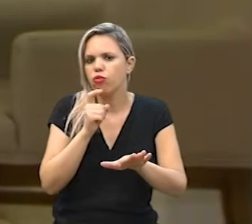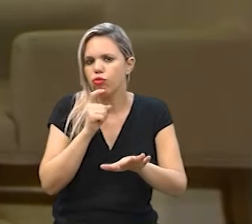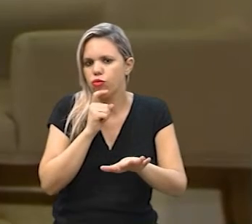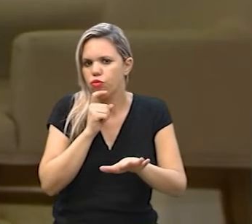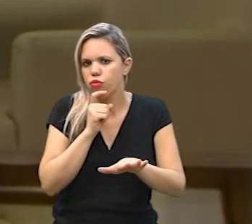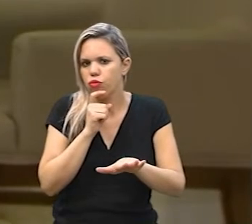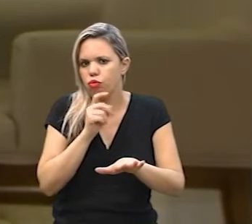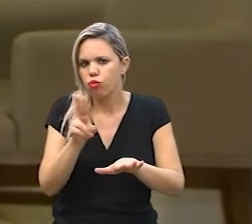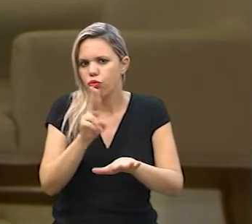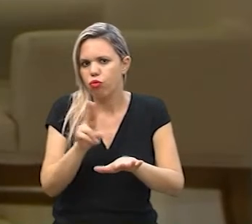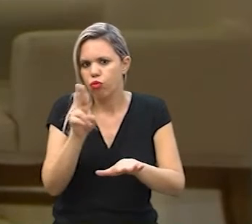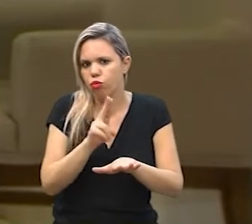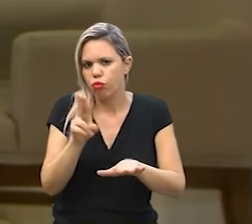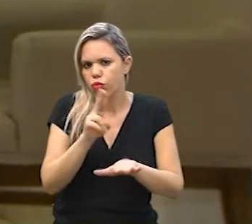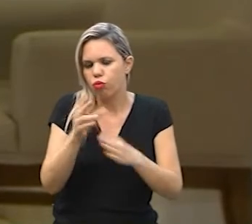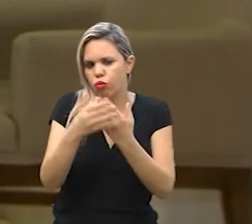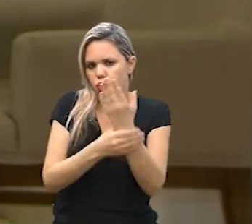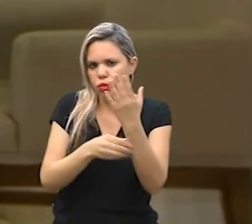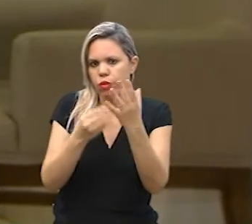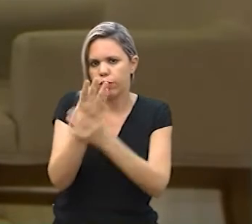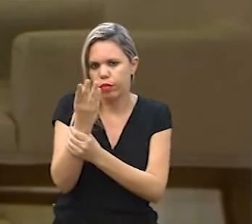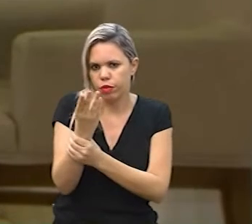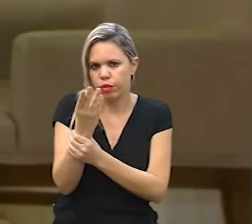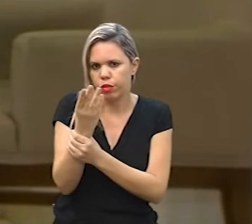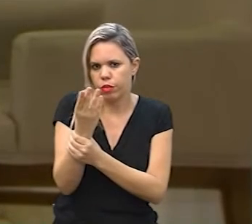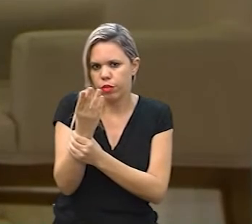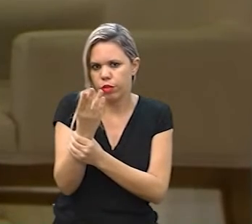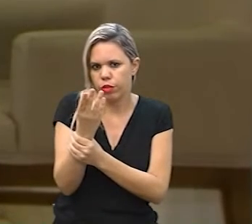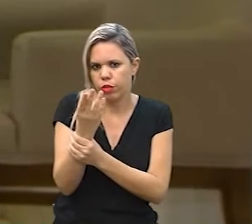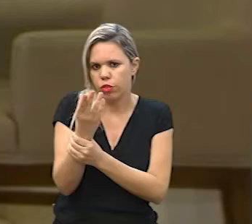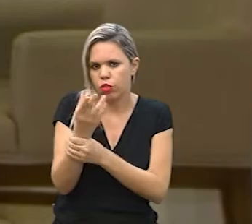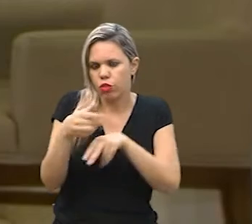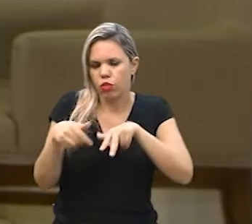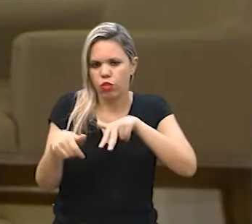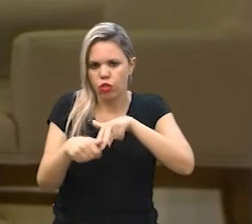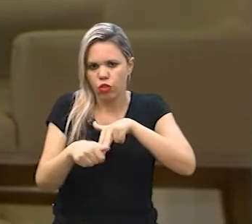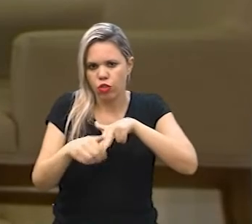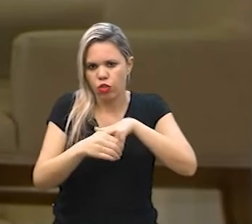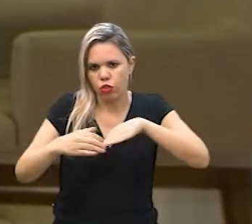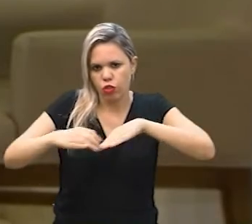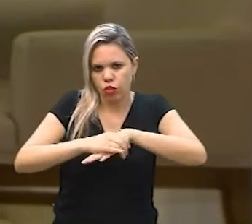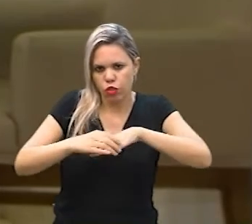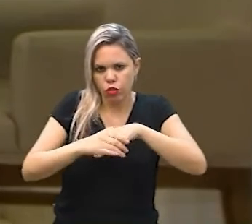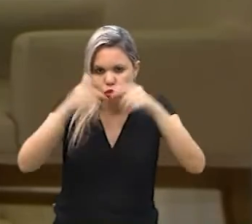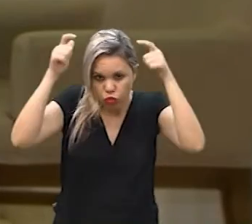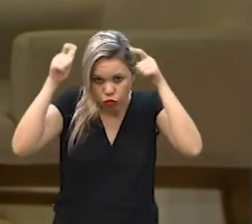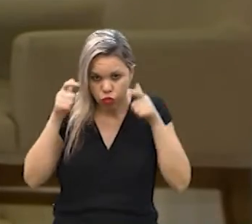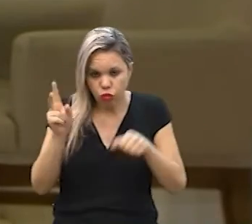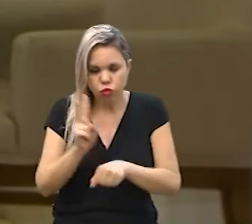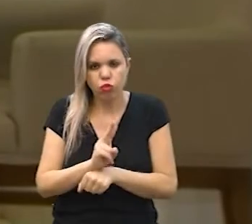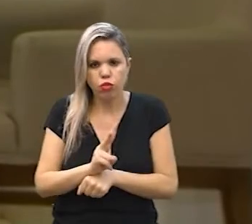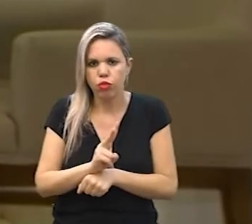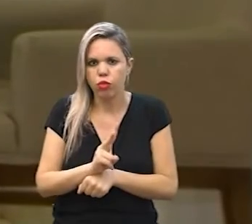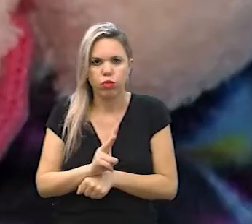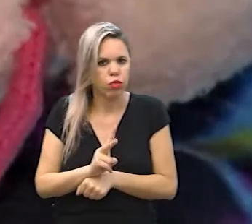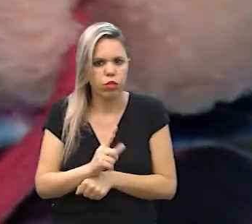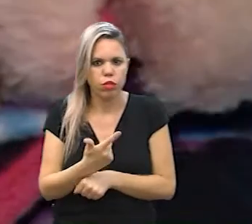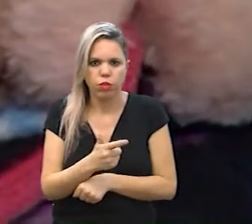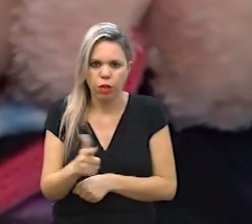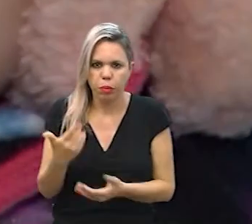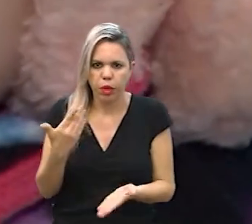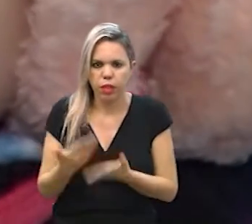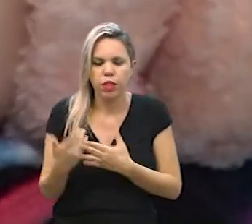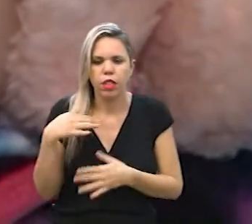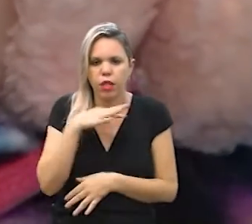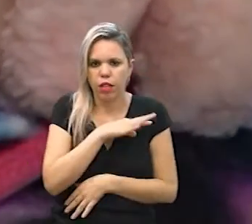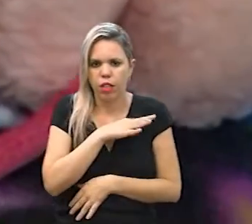que usar. Uso de luva ou de botinha e de touca ajuda muito a criança não perder calor. A